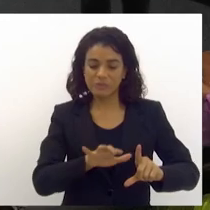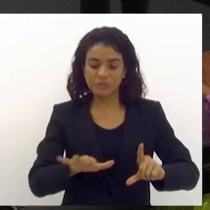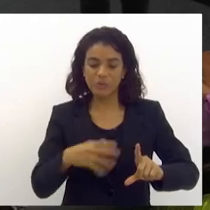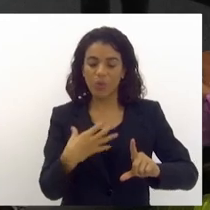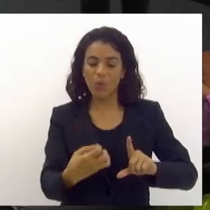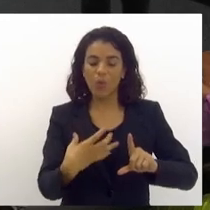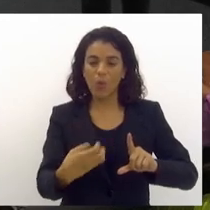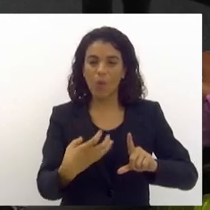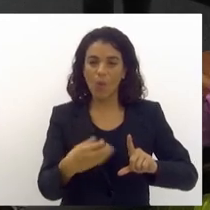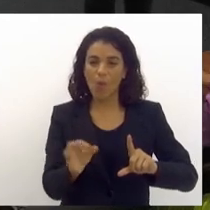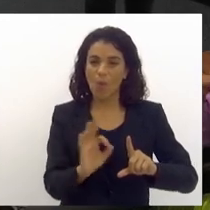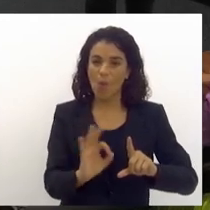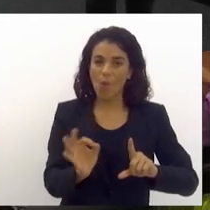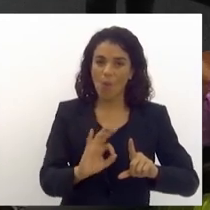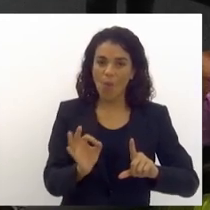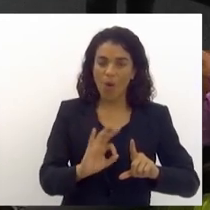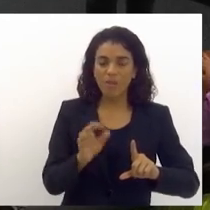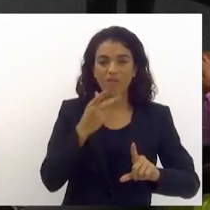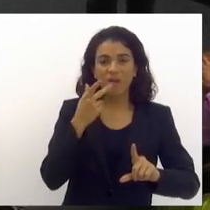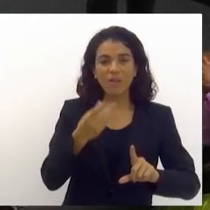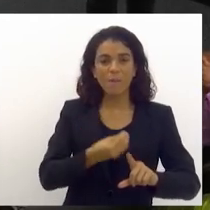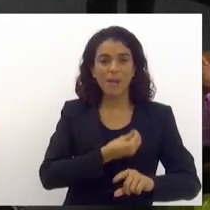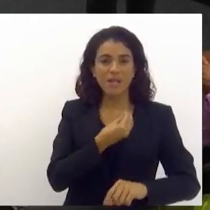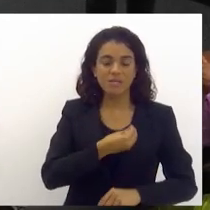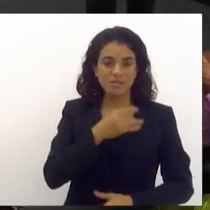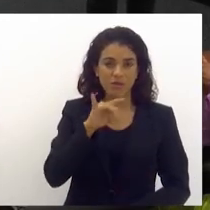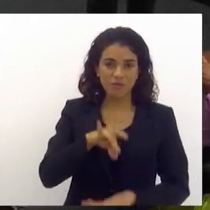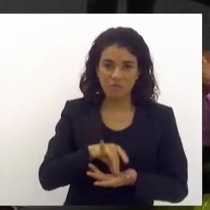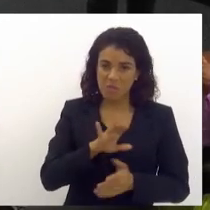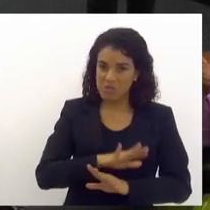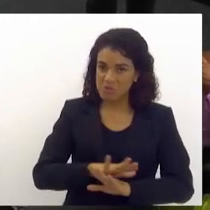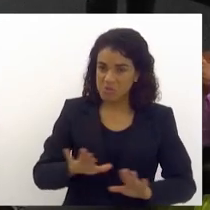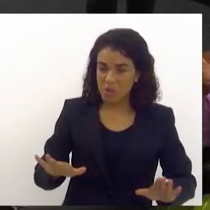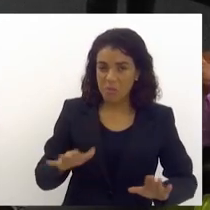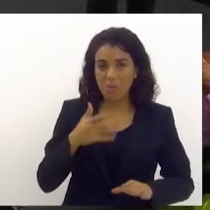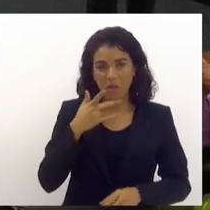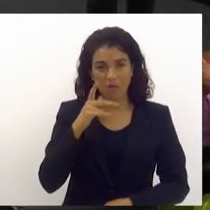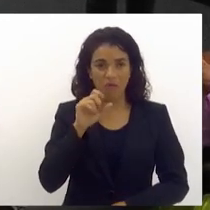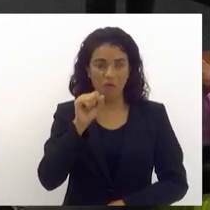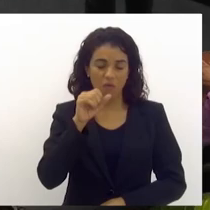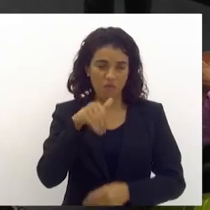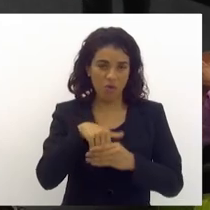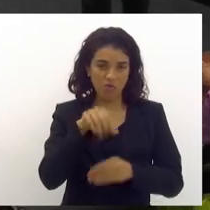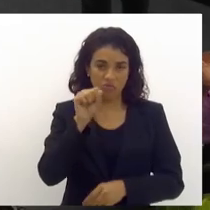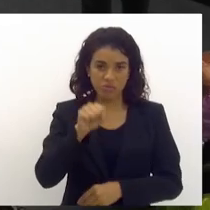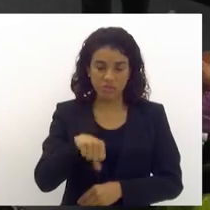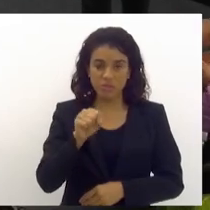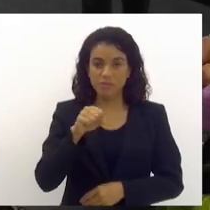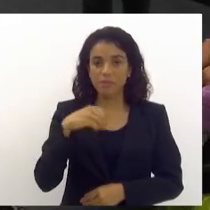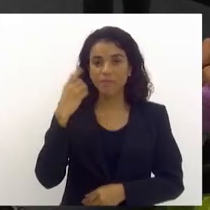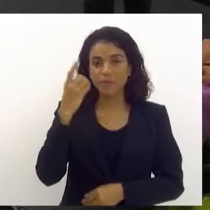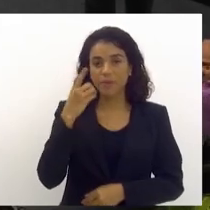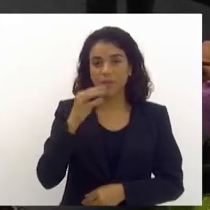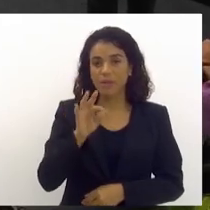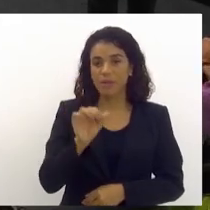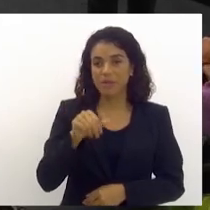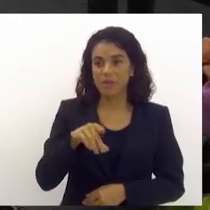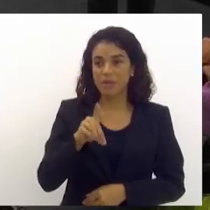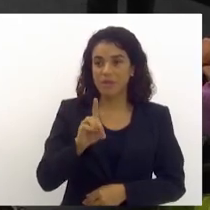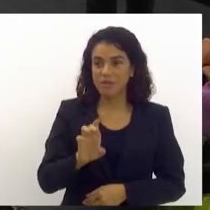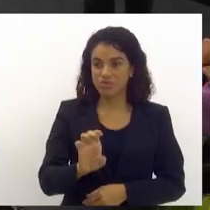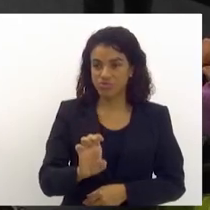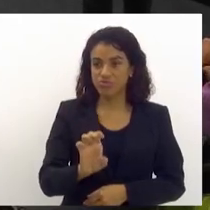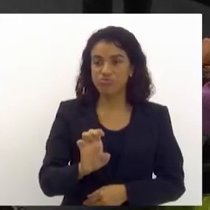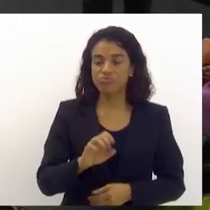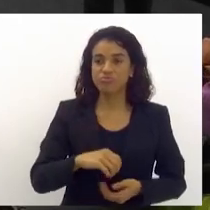está aparecendo como presença confirmada só, mas o voto é sim. Deputado Tandy